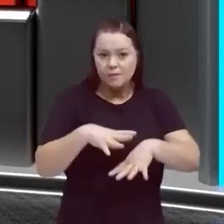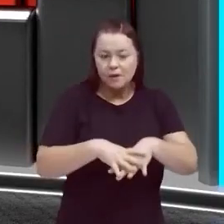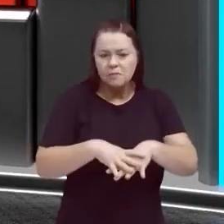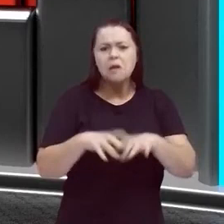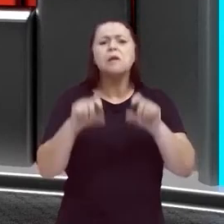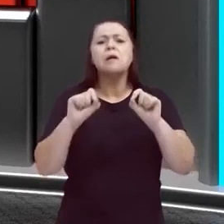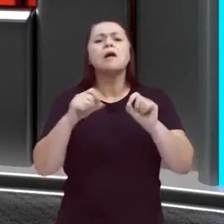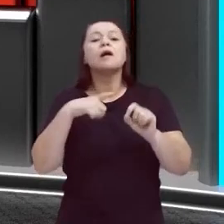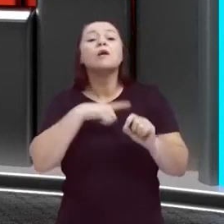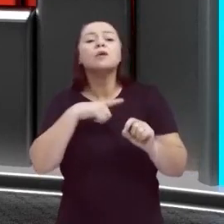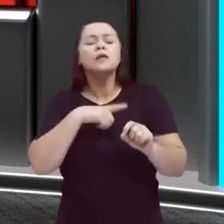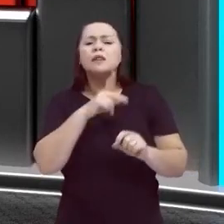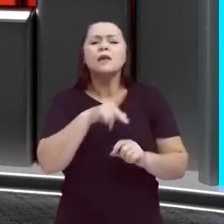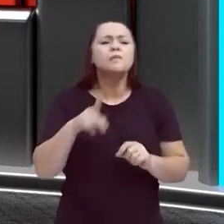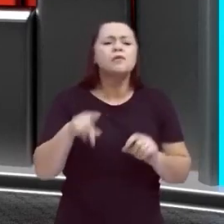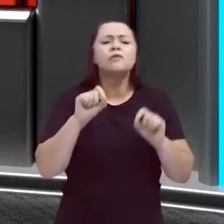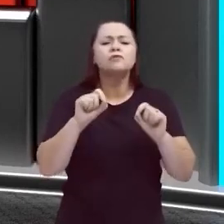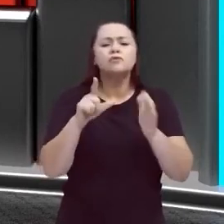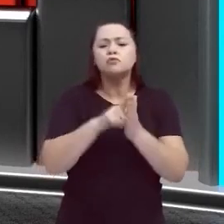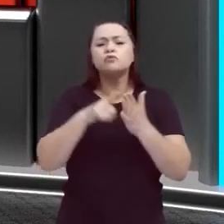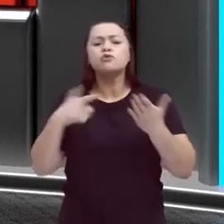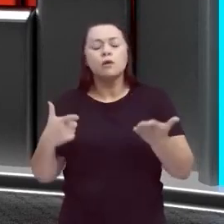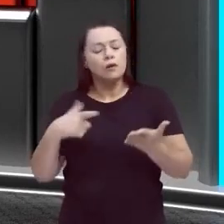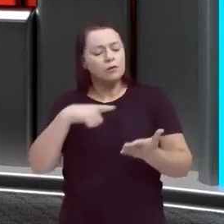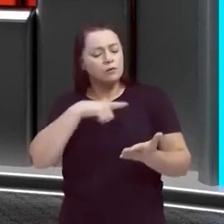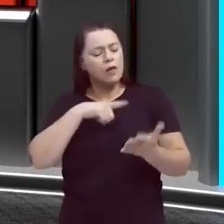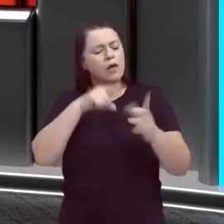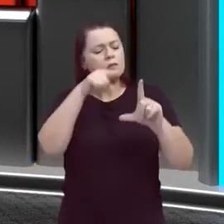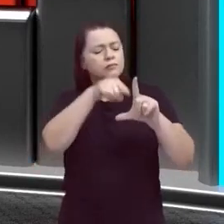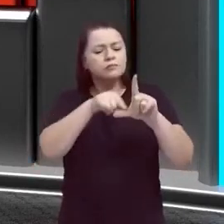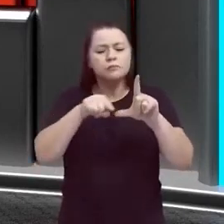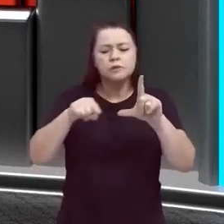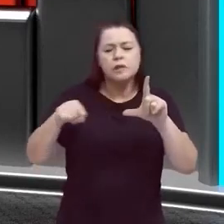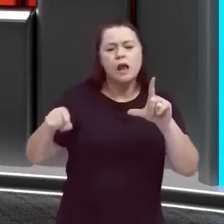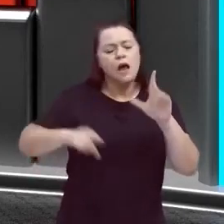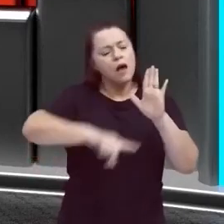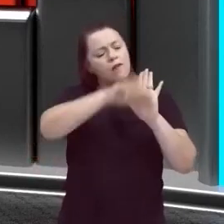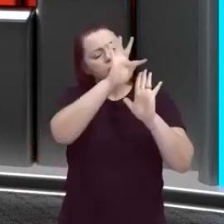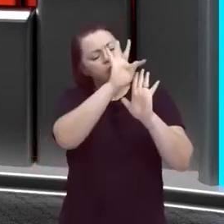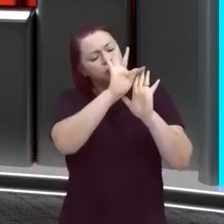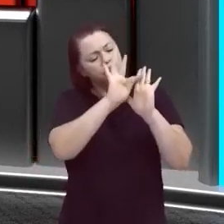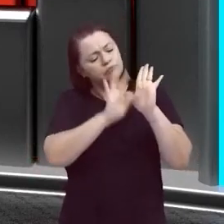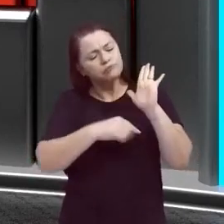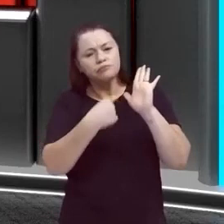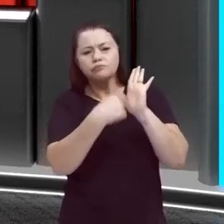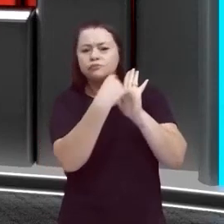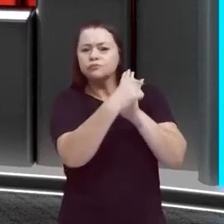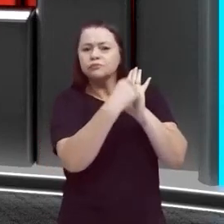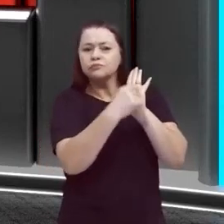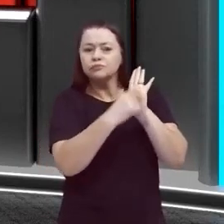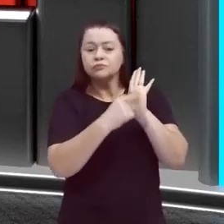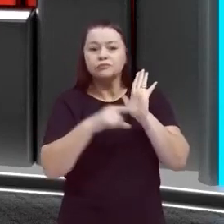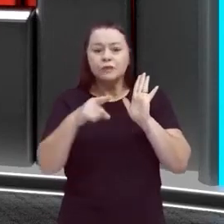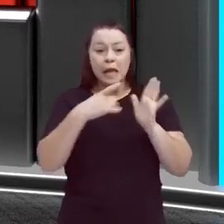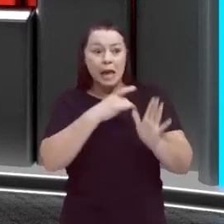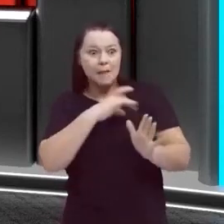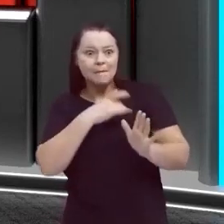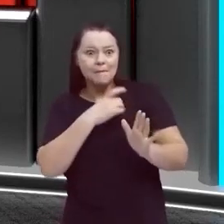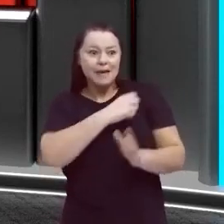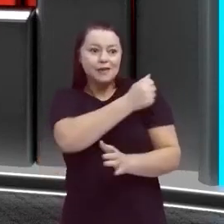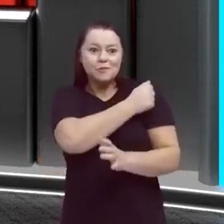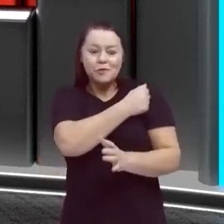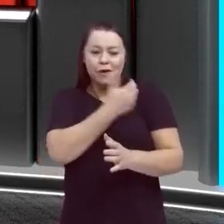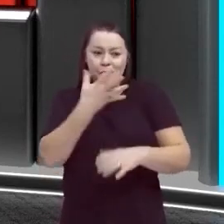de hoje, professor? Bom, tabelas, gráficos, listas, tudo aquilo que assombra o aluno do quarto ano, nós vamos tratar no programa de